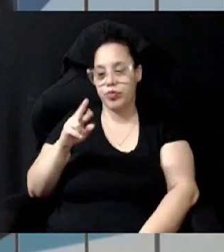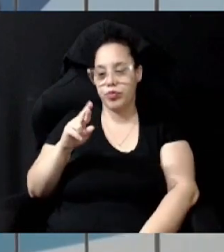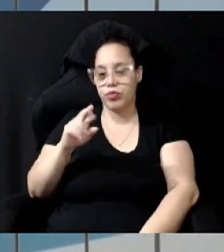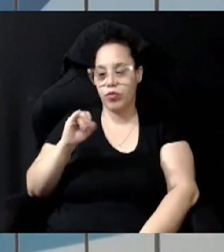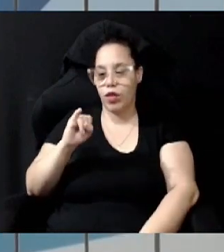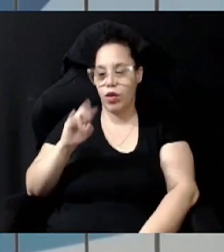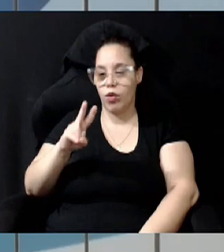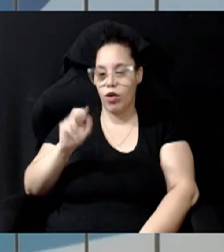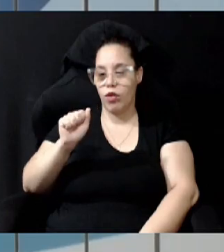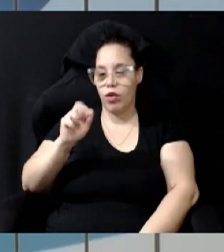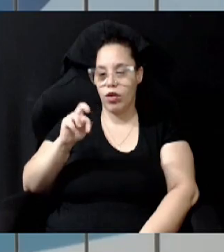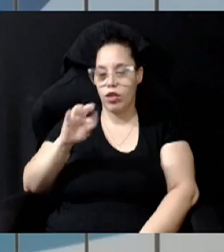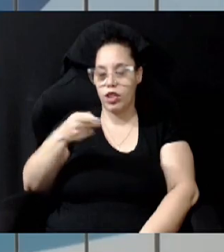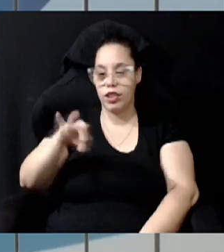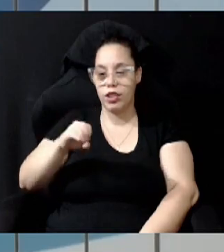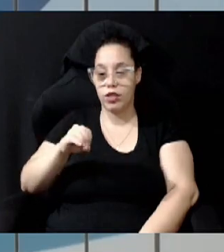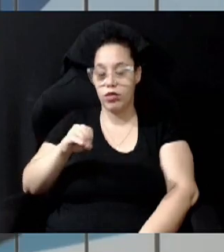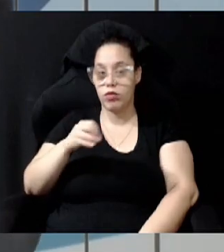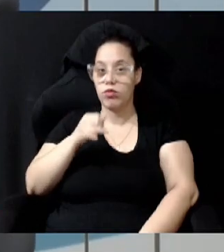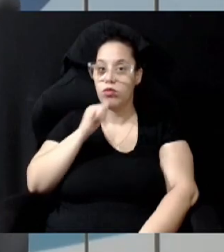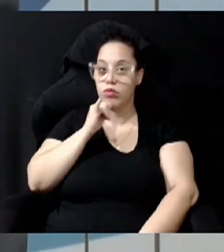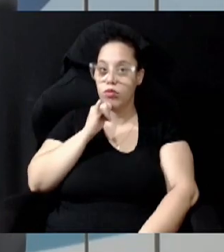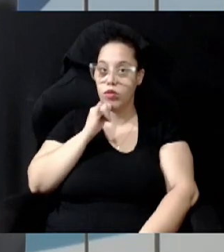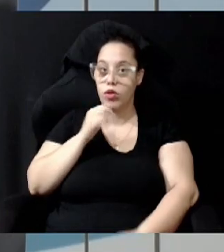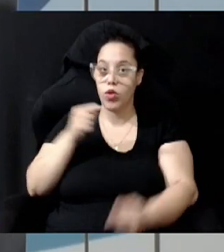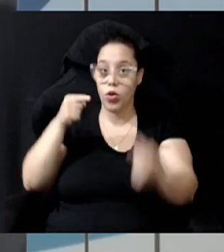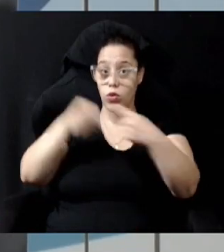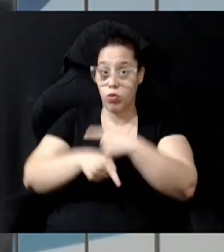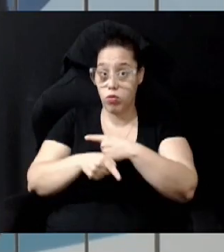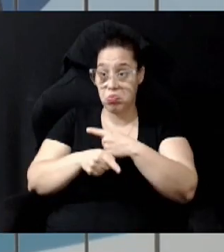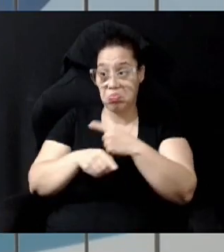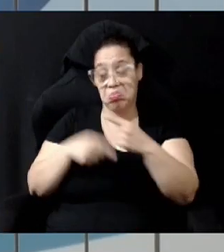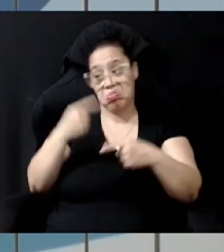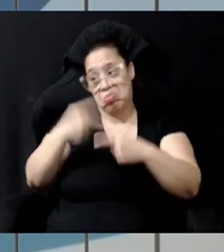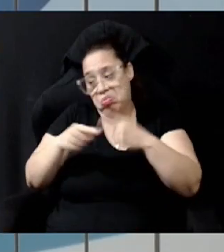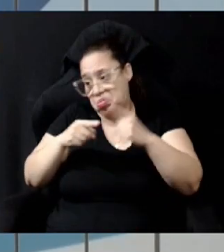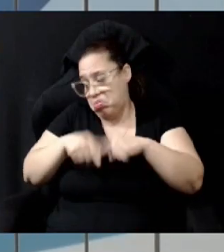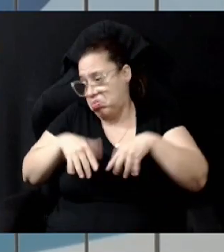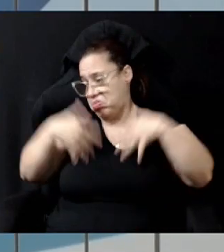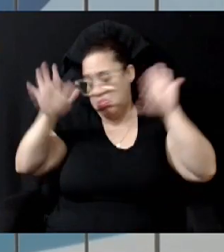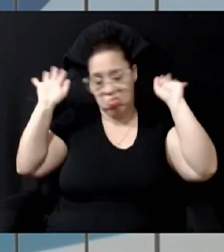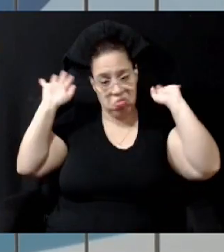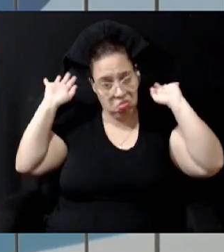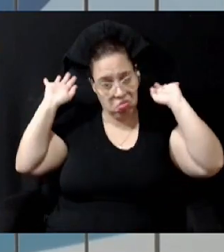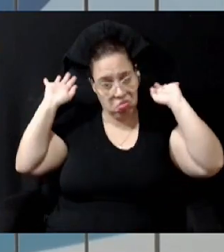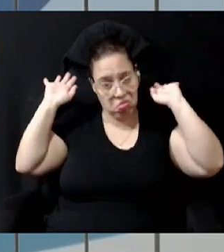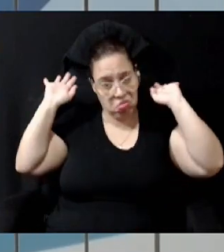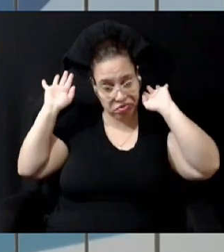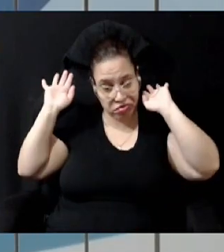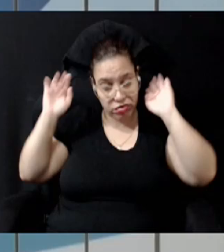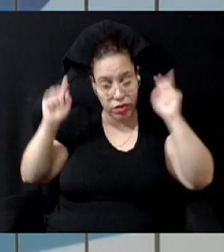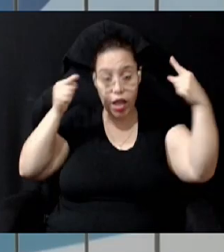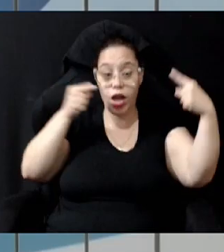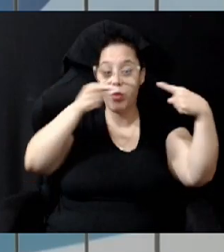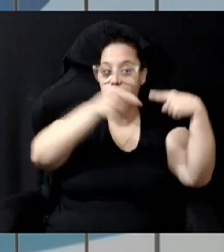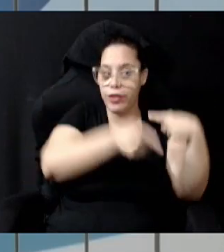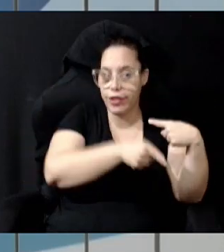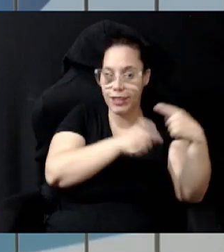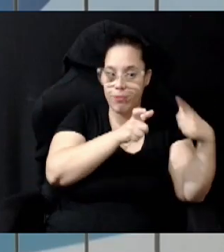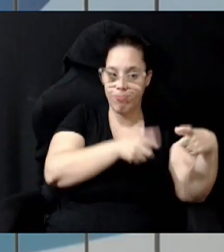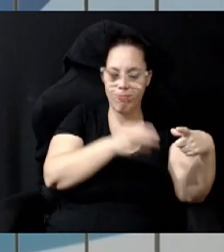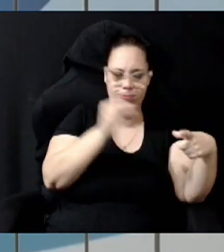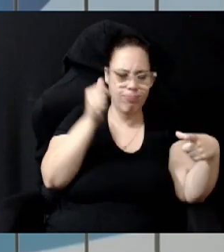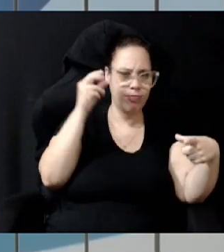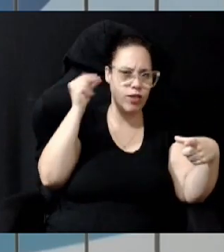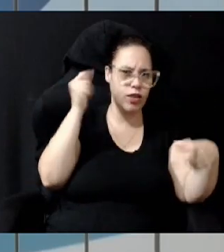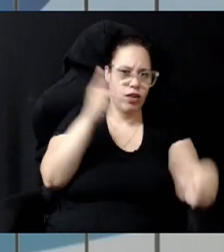Você pode ser a favor, ser contra, é do jogo político. Ok? Então, só que a oposição, na época o PT, os